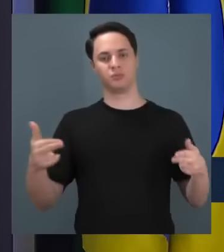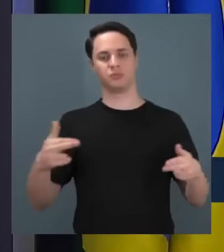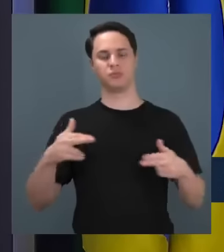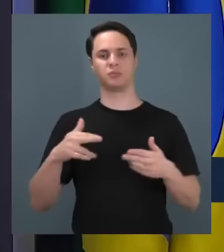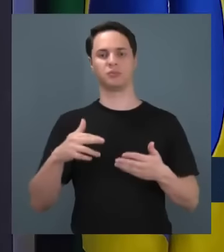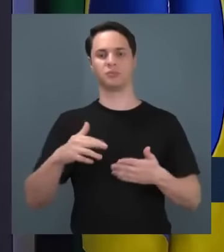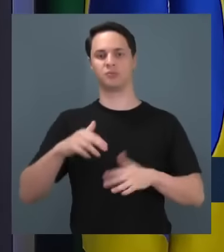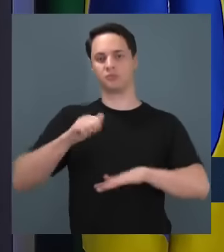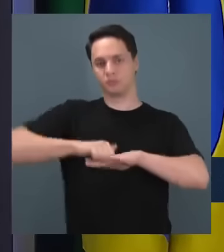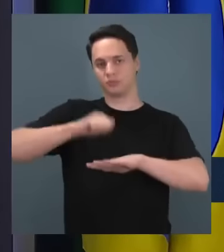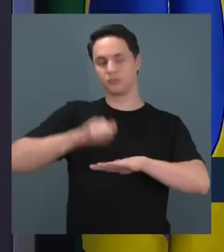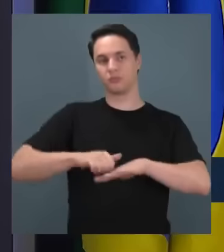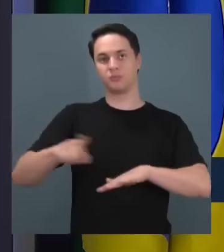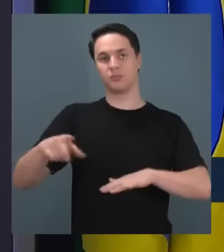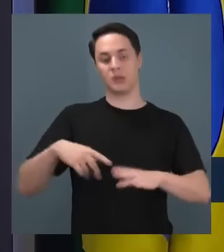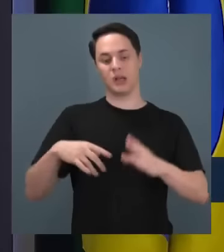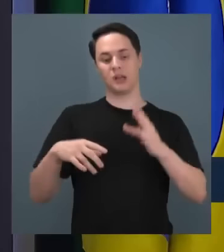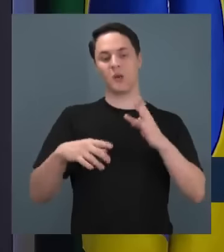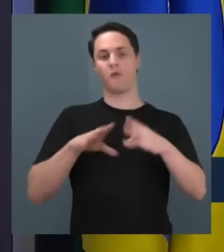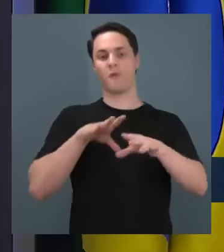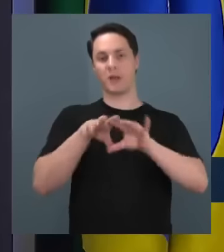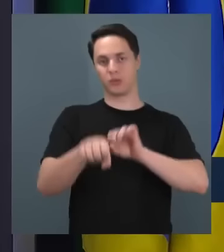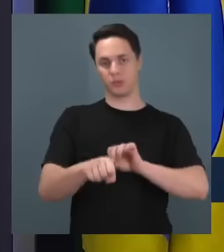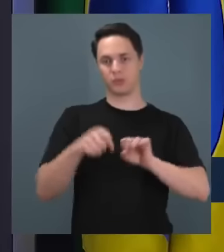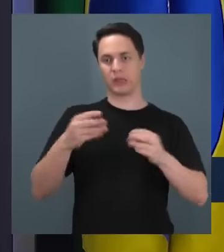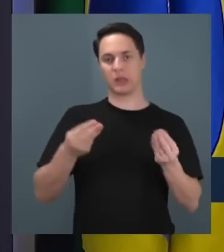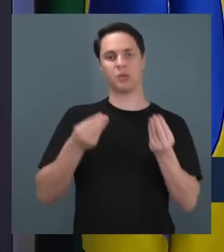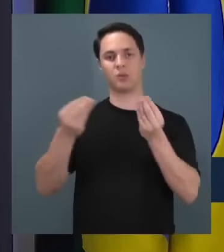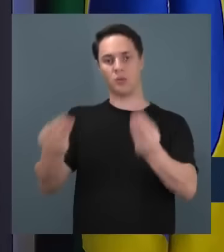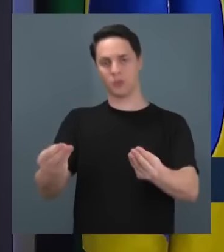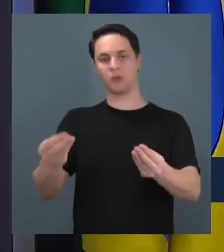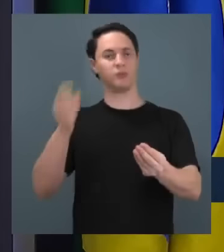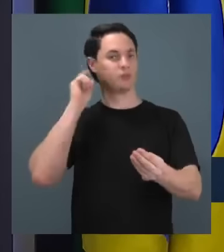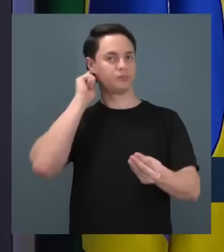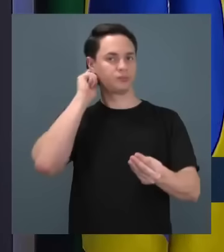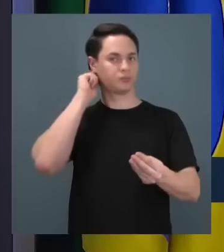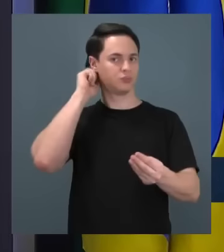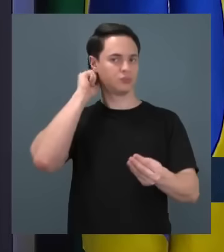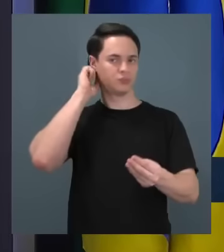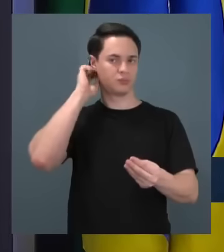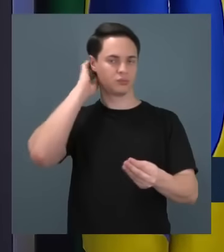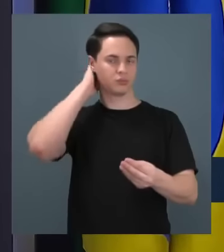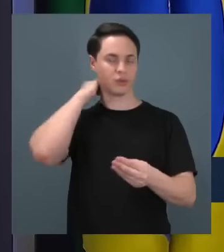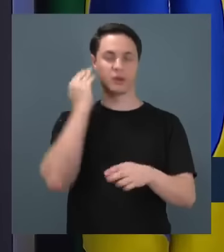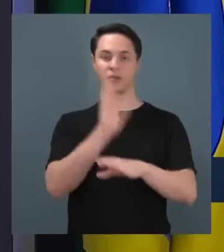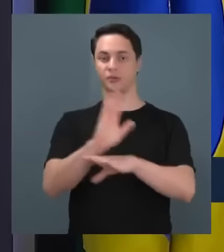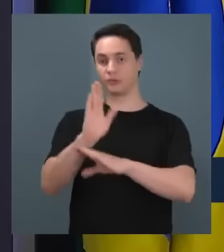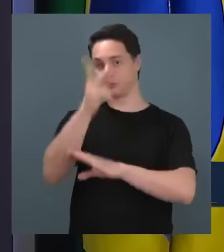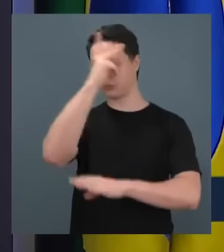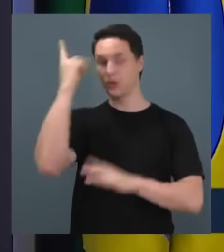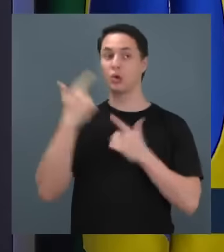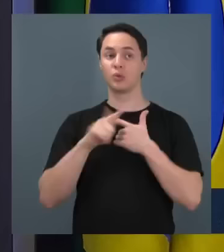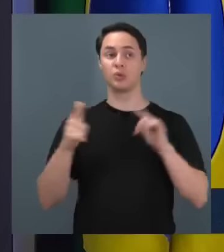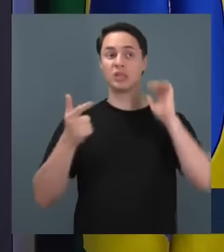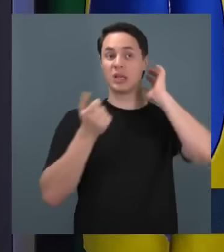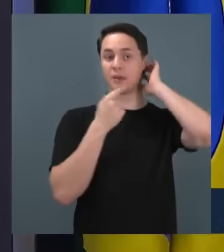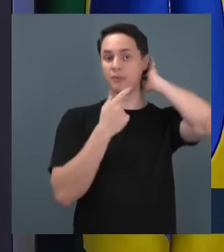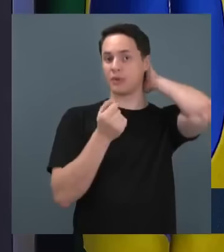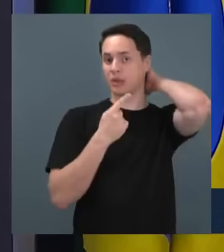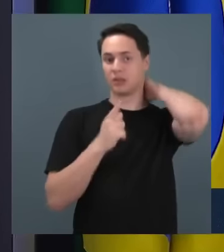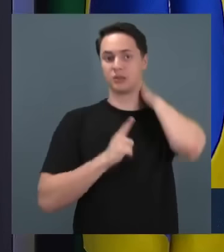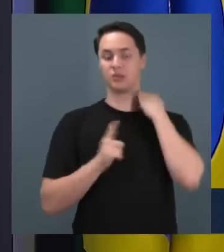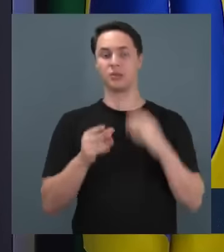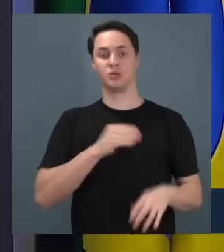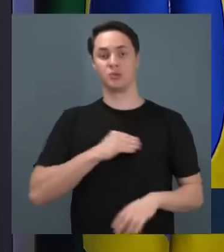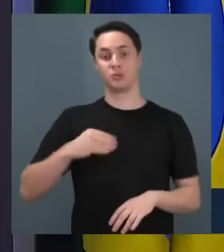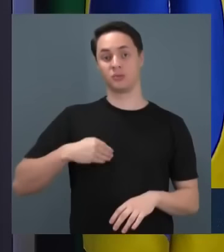até o anel de formatura ele doou para ajudar as pessoas que não tinham remédio, recebia a consulta de